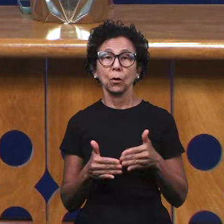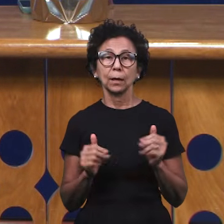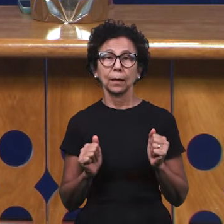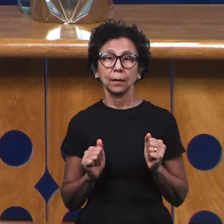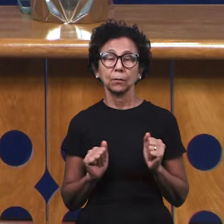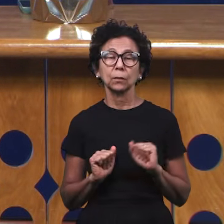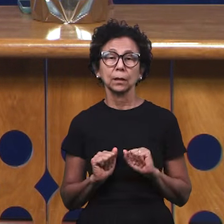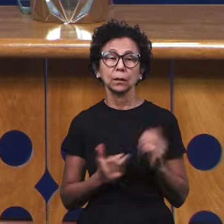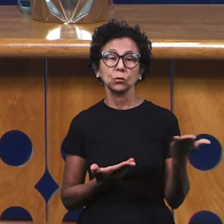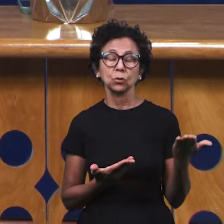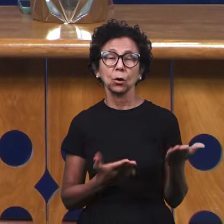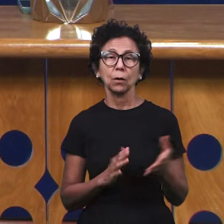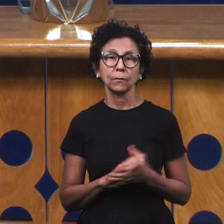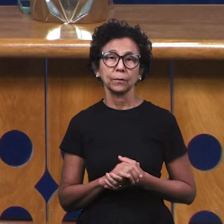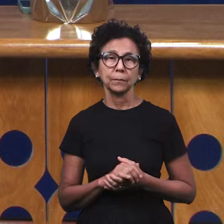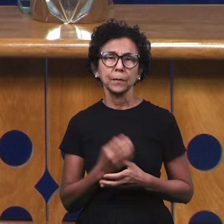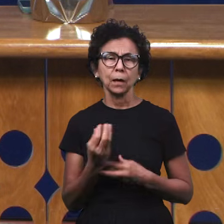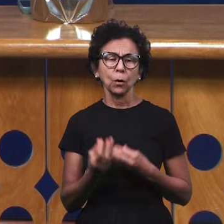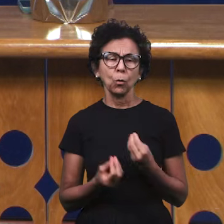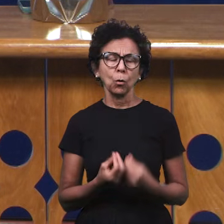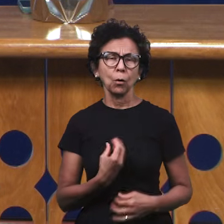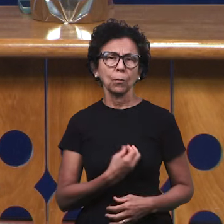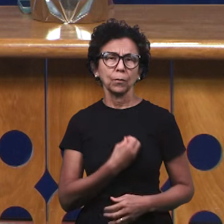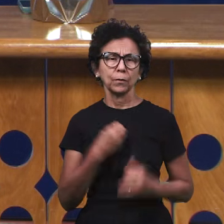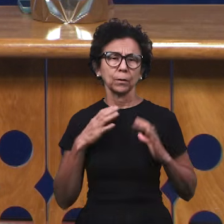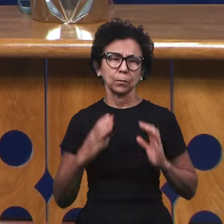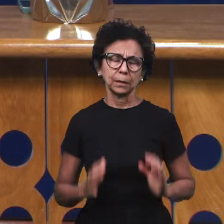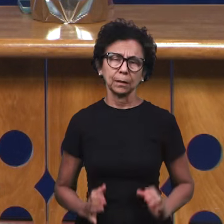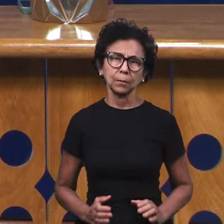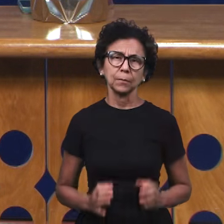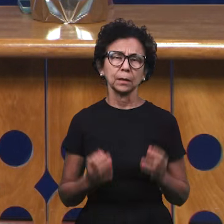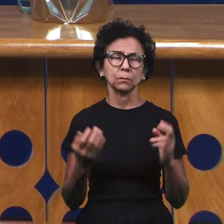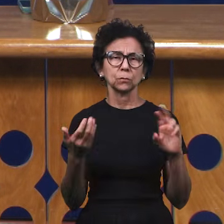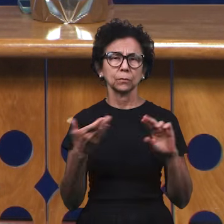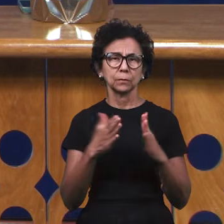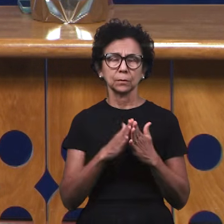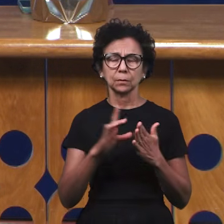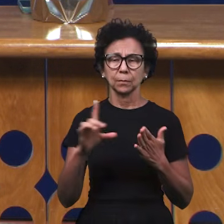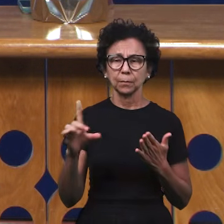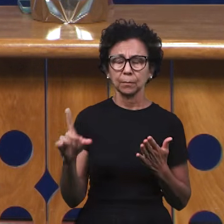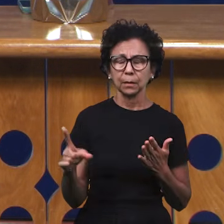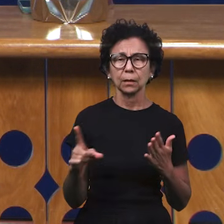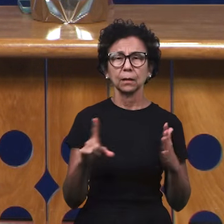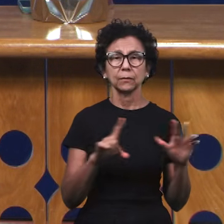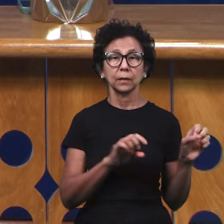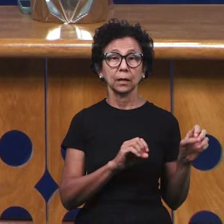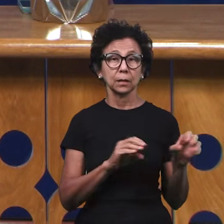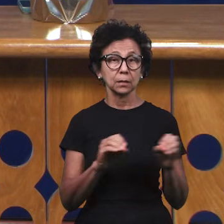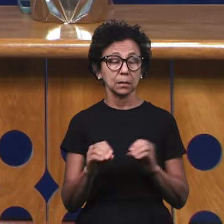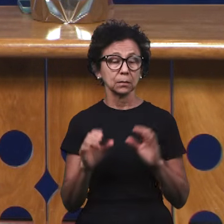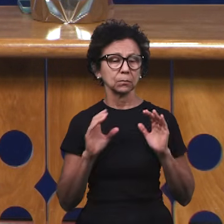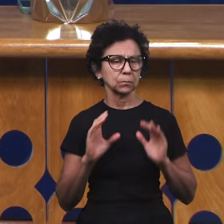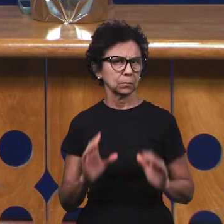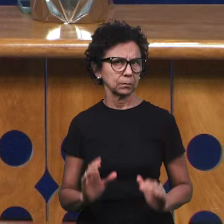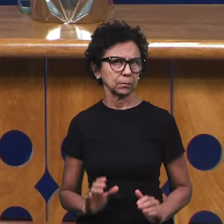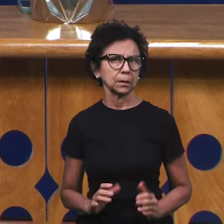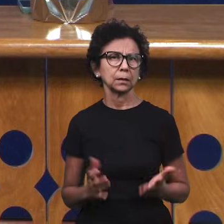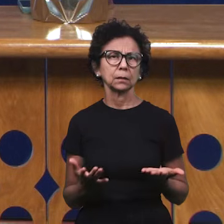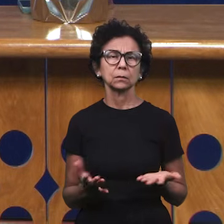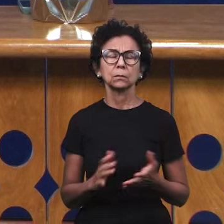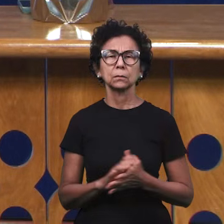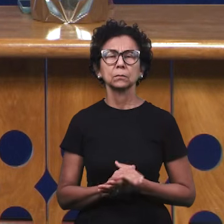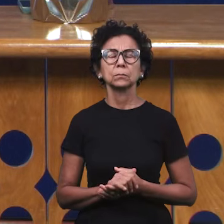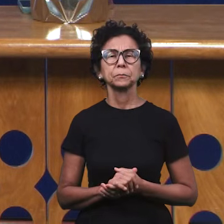conviver, as recomendações baseadas na palavra, aquilo que a palavra nos diz acerca do nosso comportamento, da